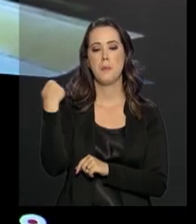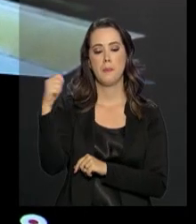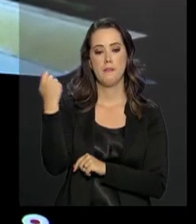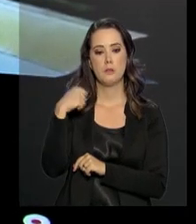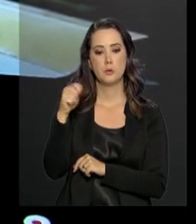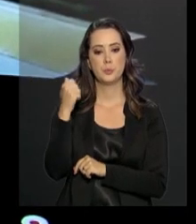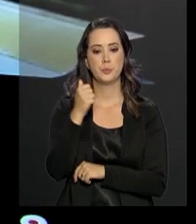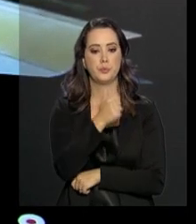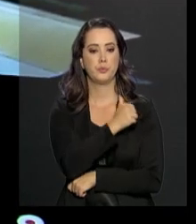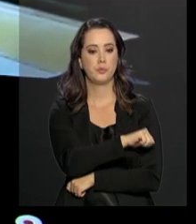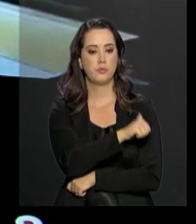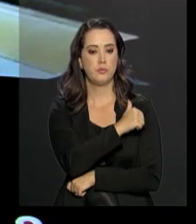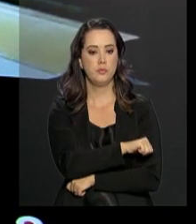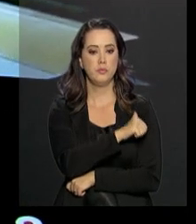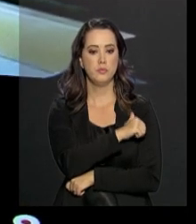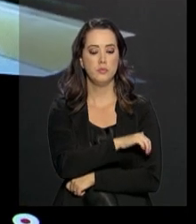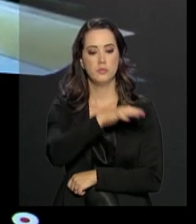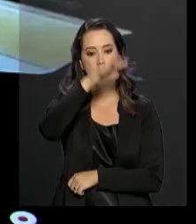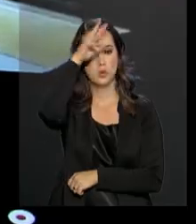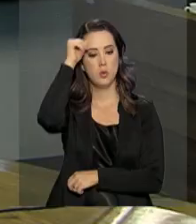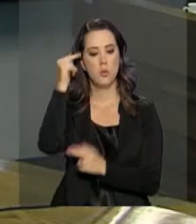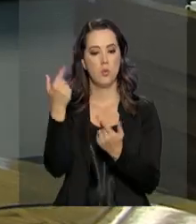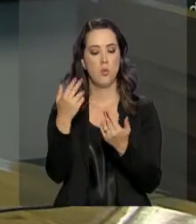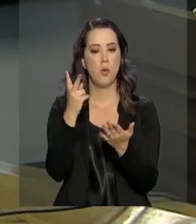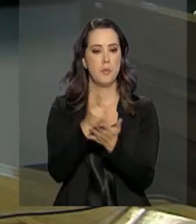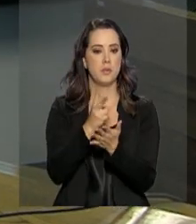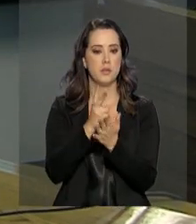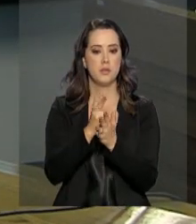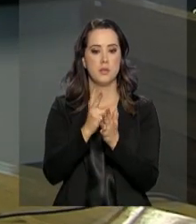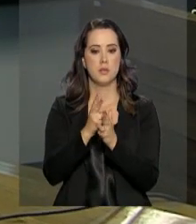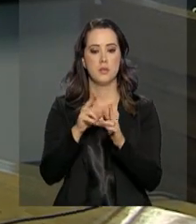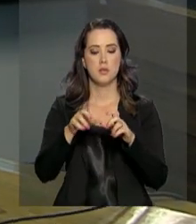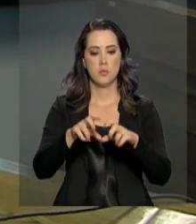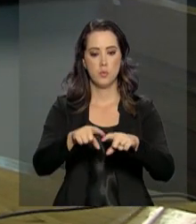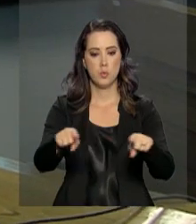amazonas é como se estivessem na mesma sala onde